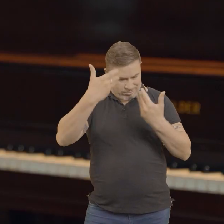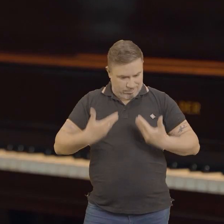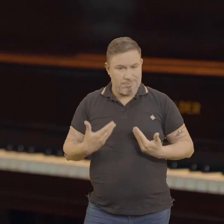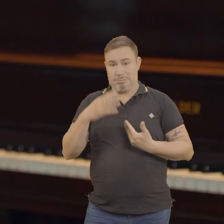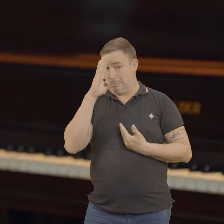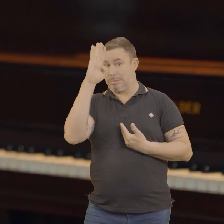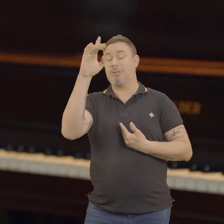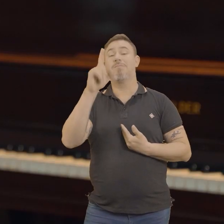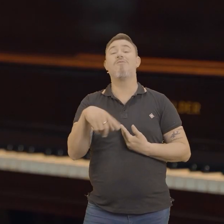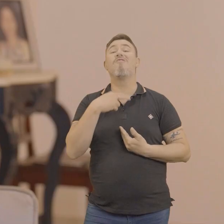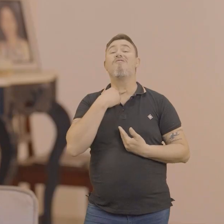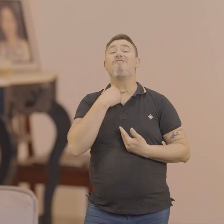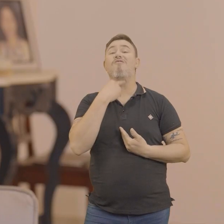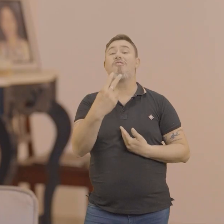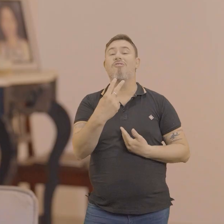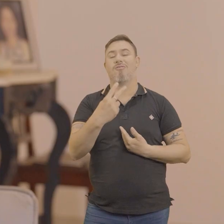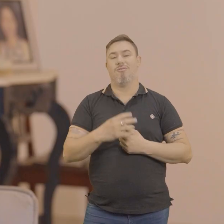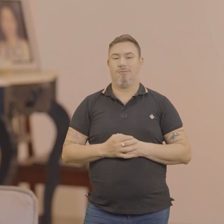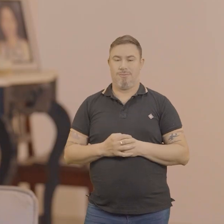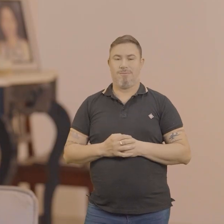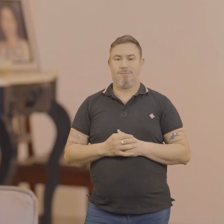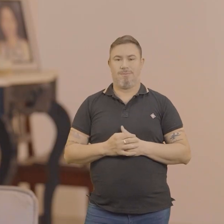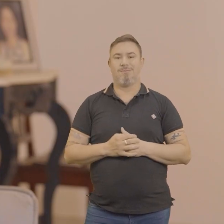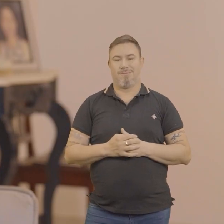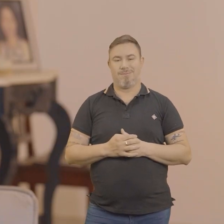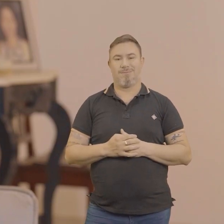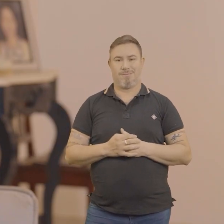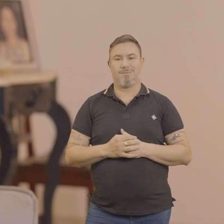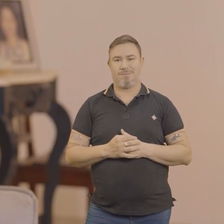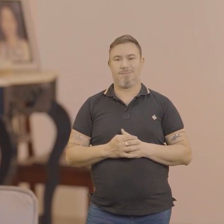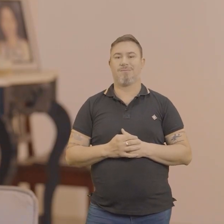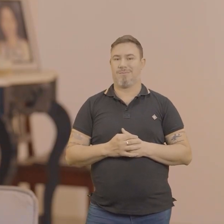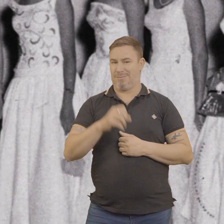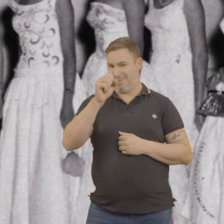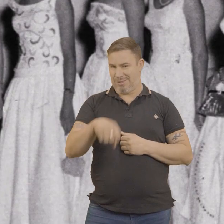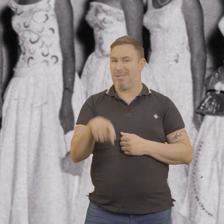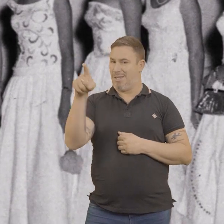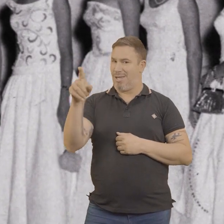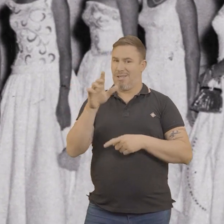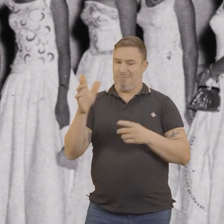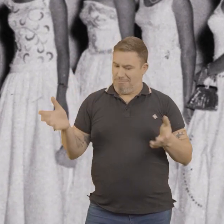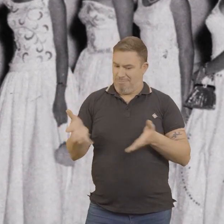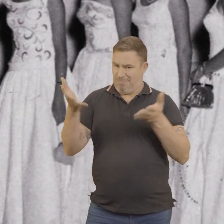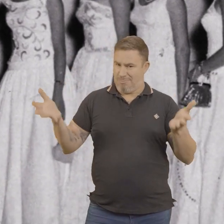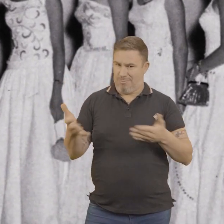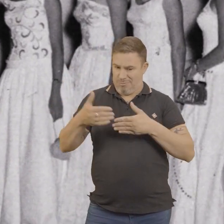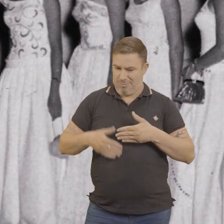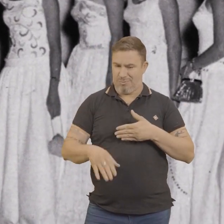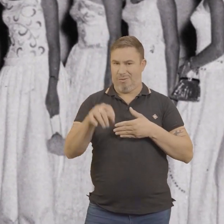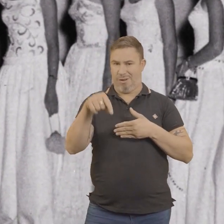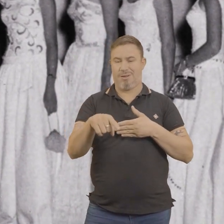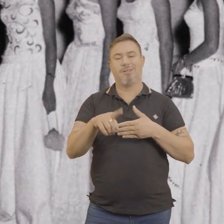principal instrumento é a voz. Ele realmente foi um propulsor da música dentro